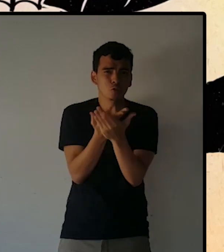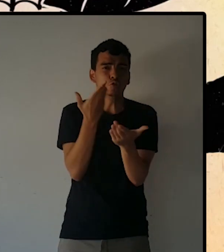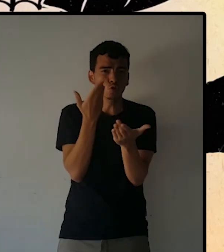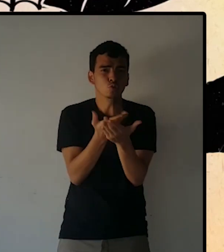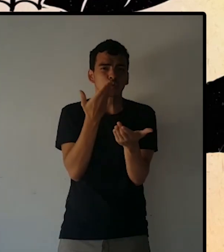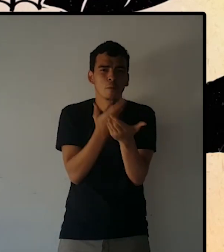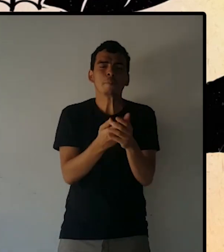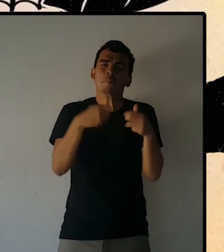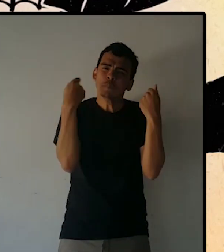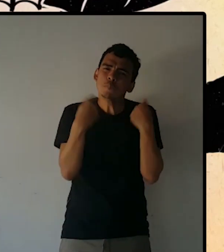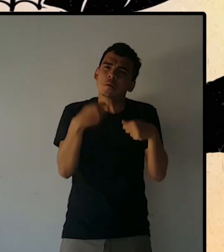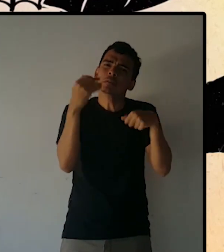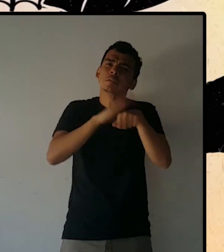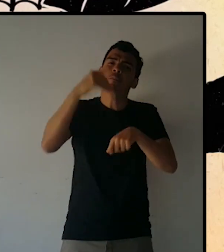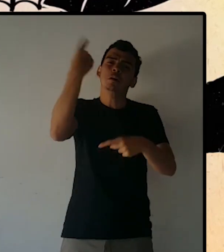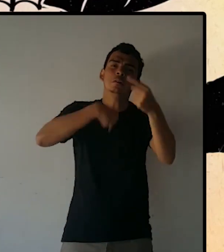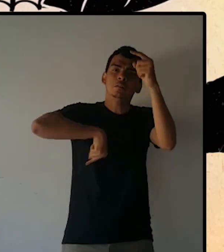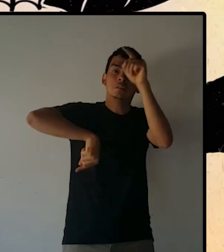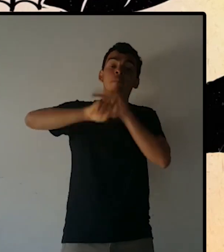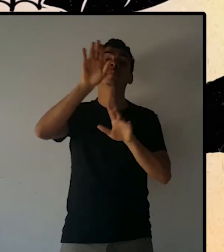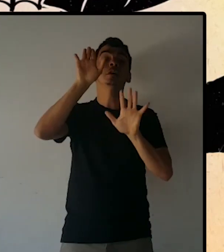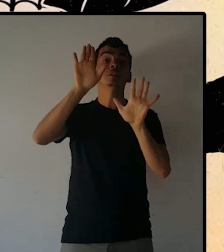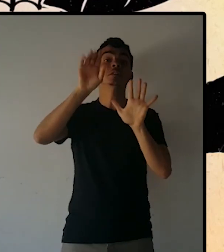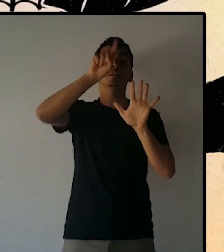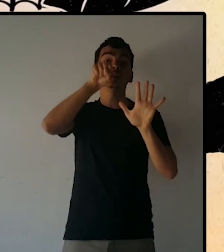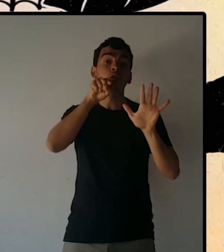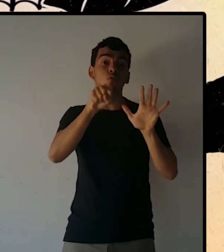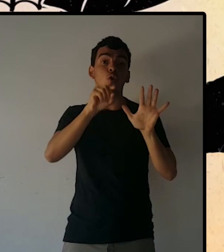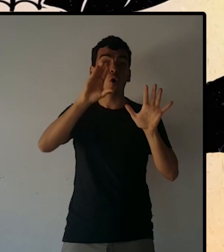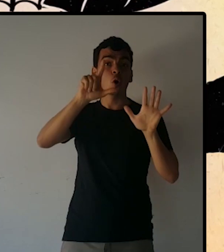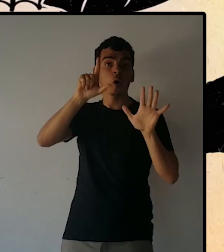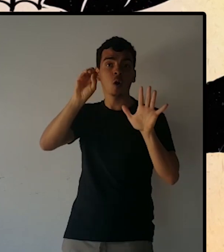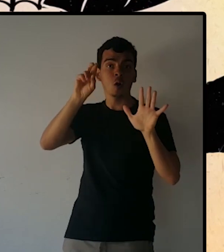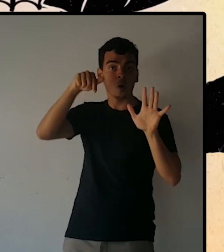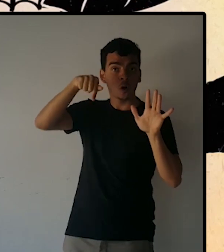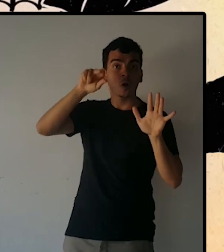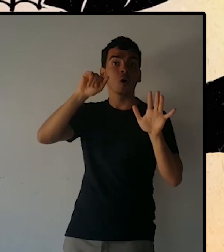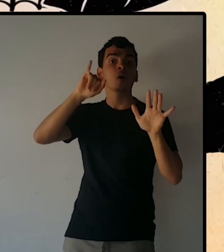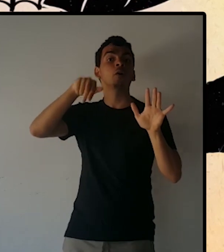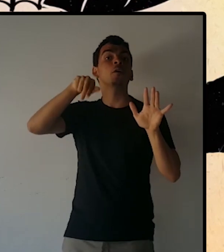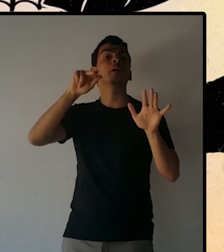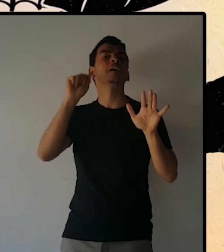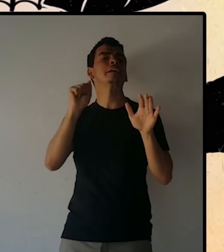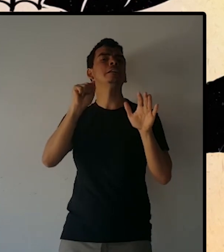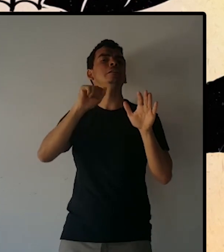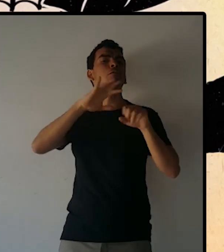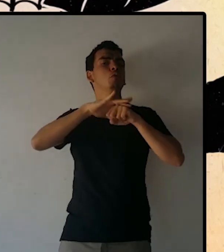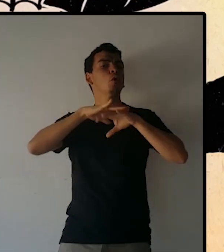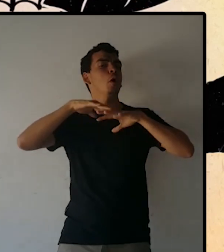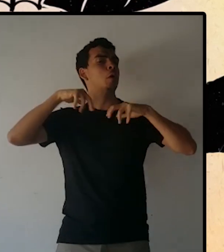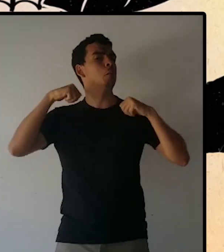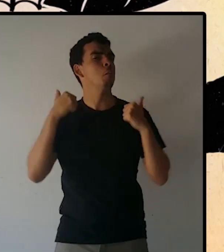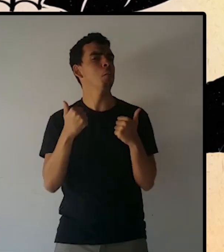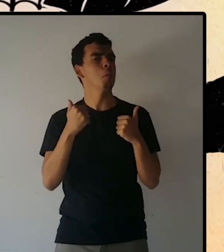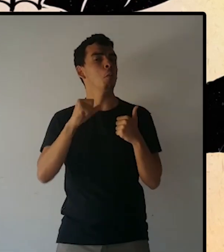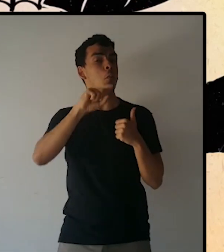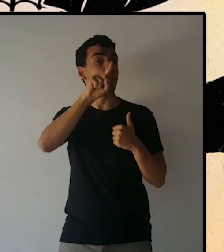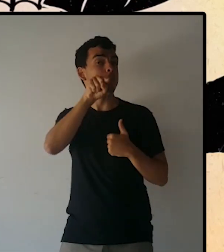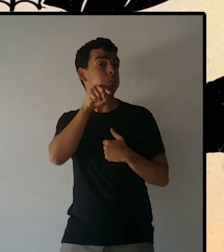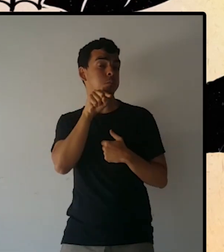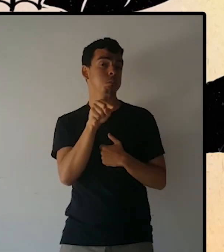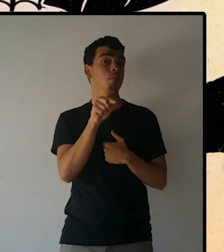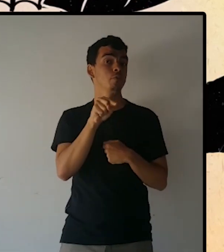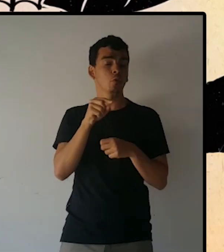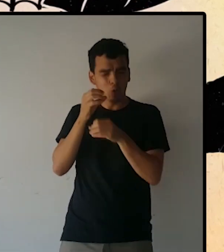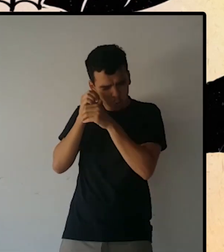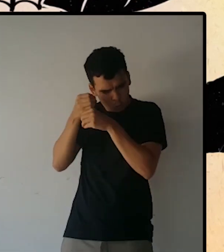existem, temos muito ainda a estudar. Mas a dúvida prevalece, a cloroquina pode salvar?